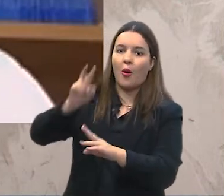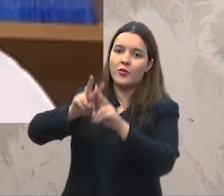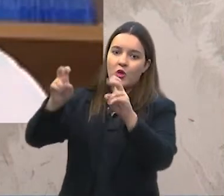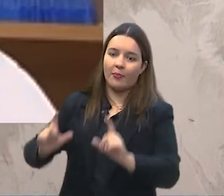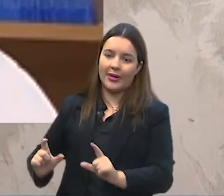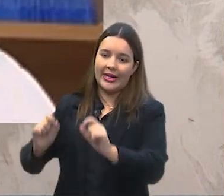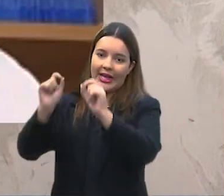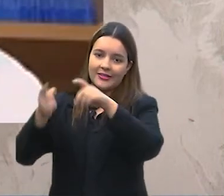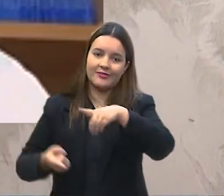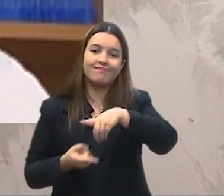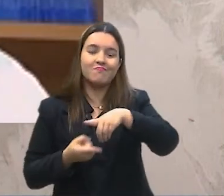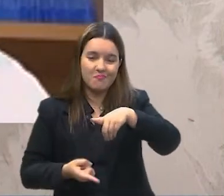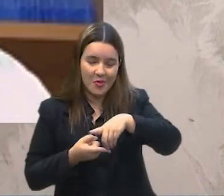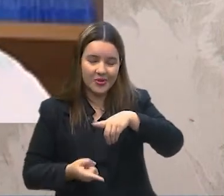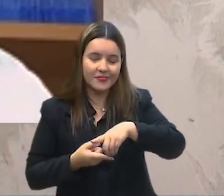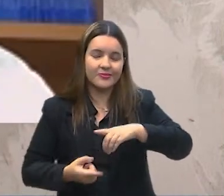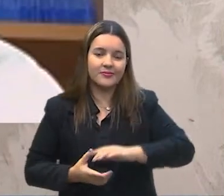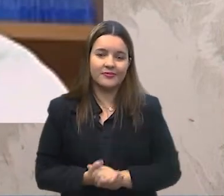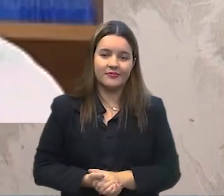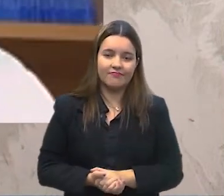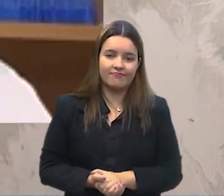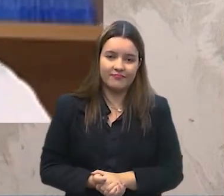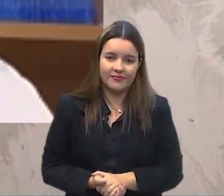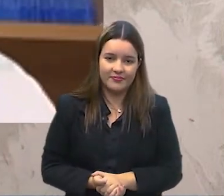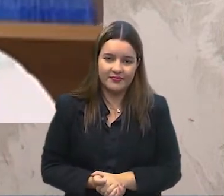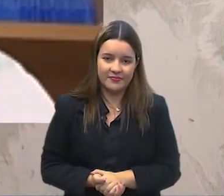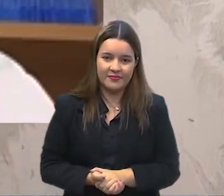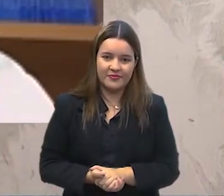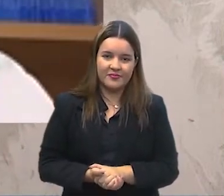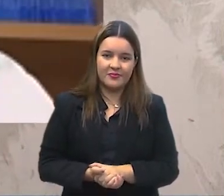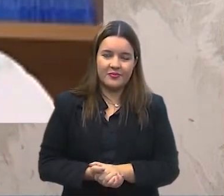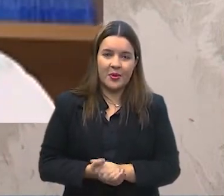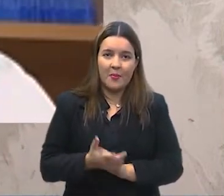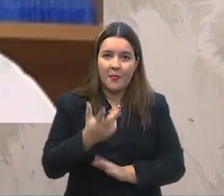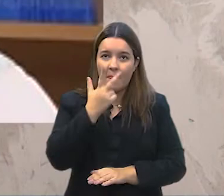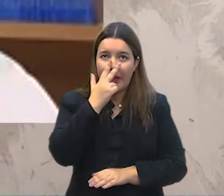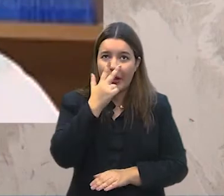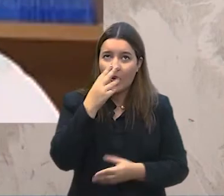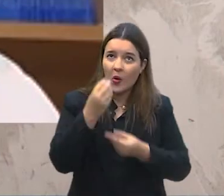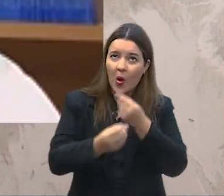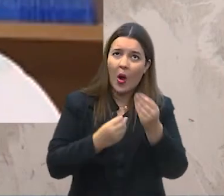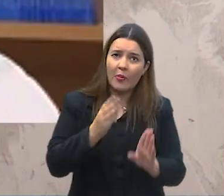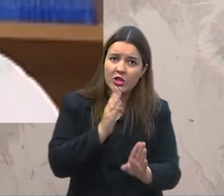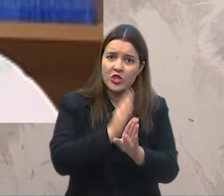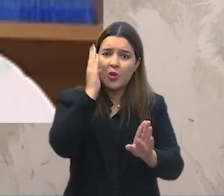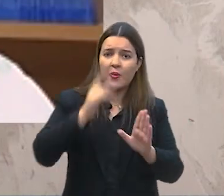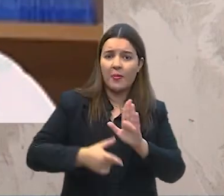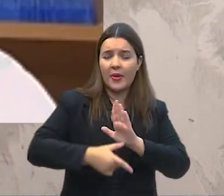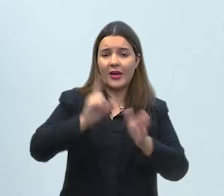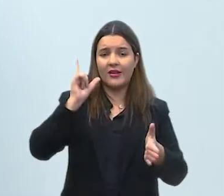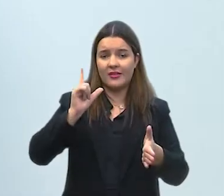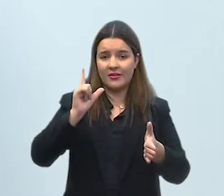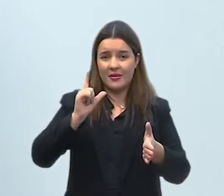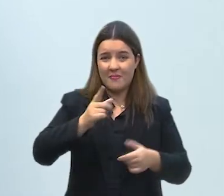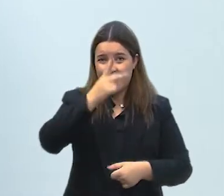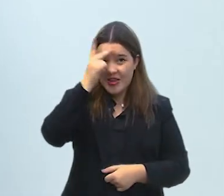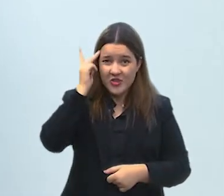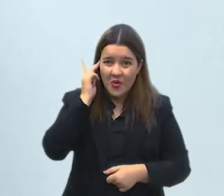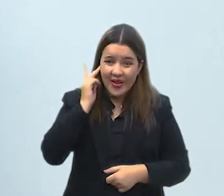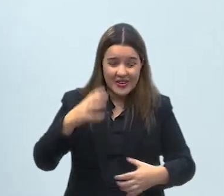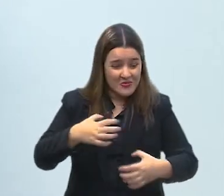Tá? Agora, o segredo vamos dizer, do diagnóstico precoce é o indivíduo não ter